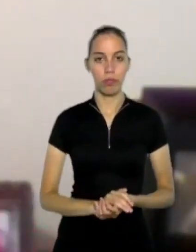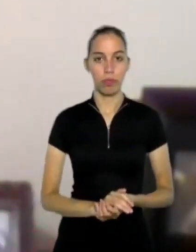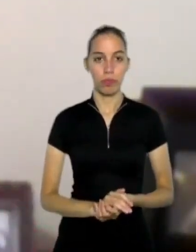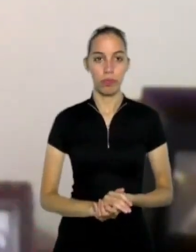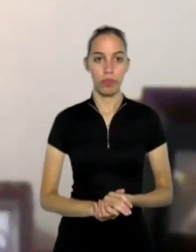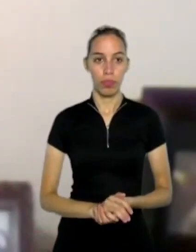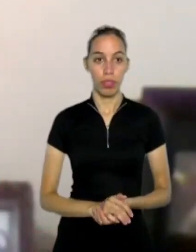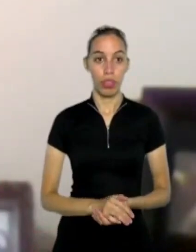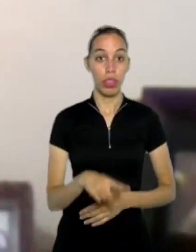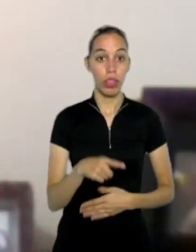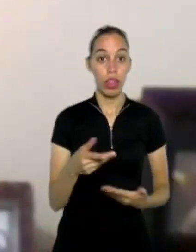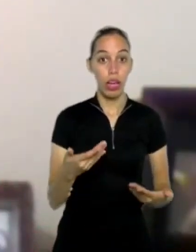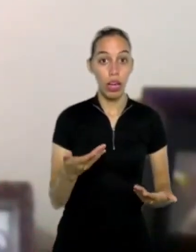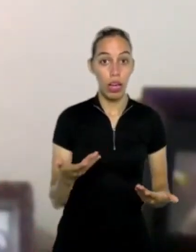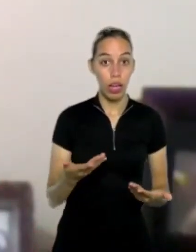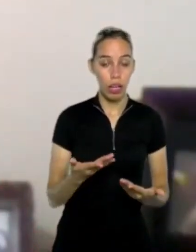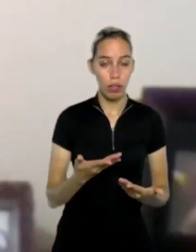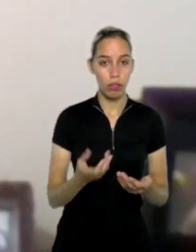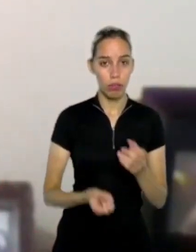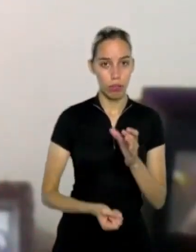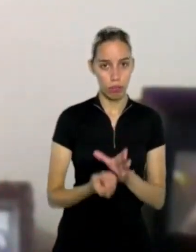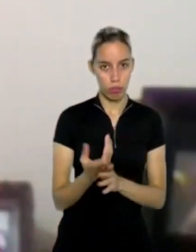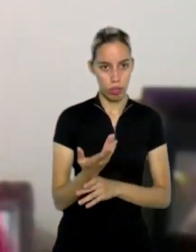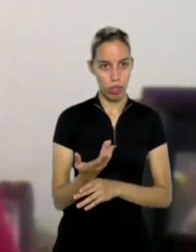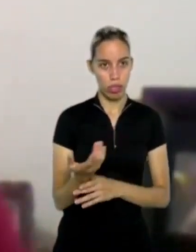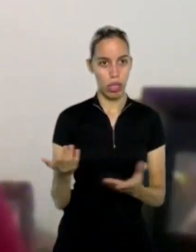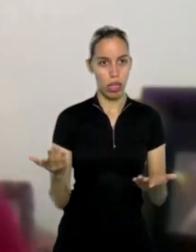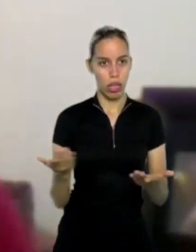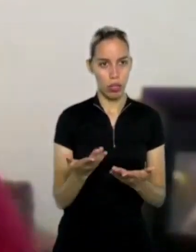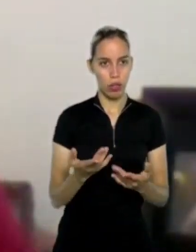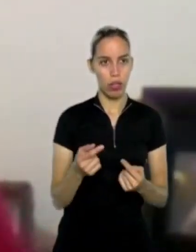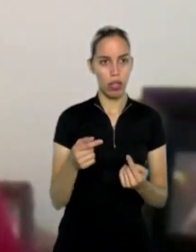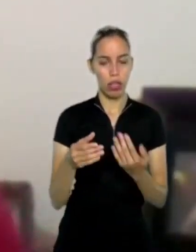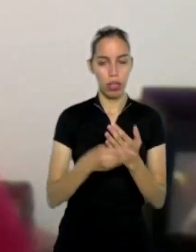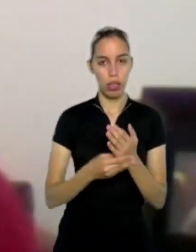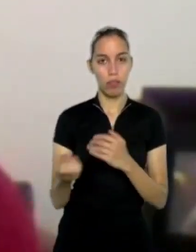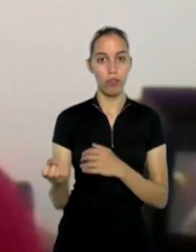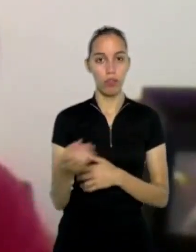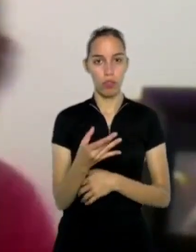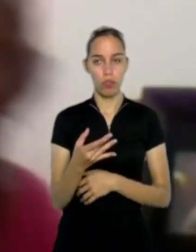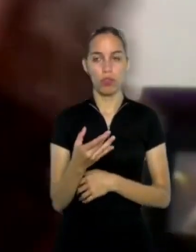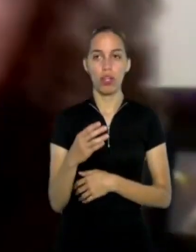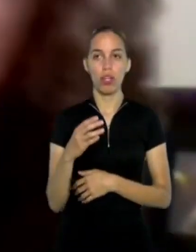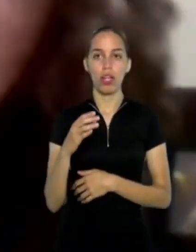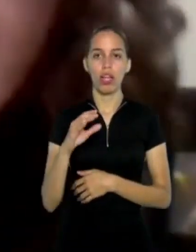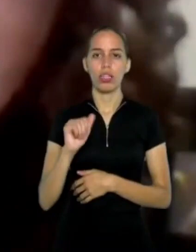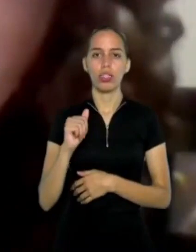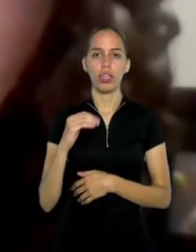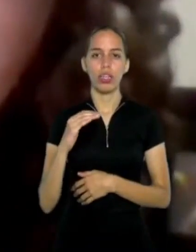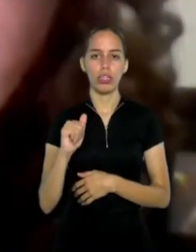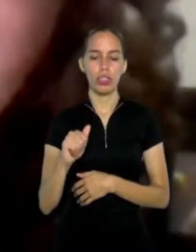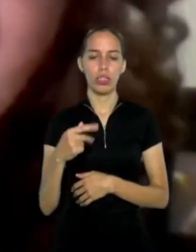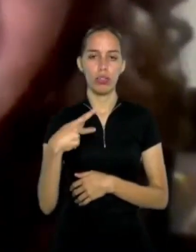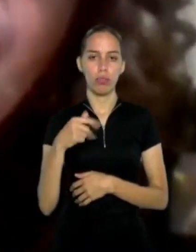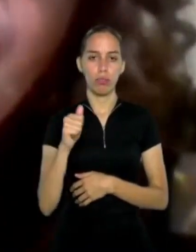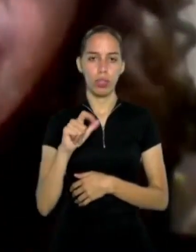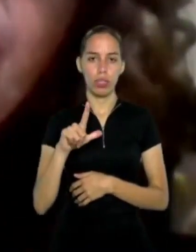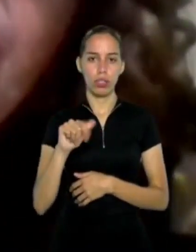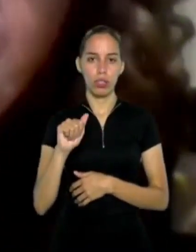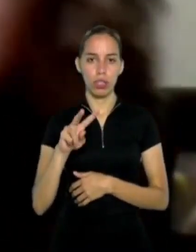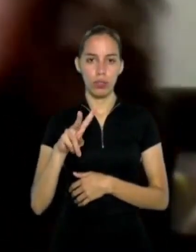lançando agora, estou fazendo, né? Vou começar a fazer o artesanal que se chama Caça-Palavras. Ele